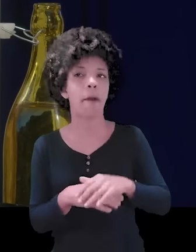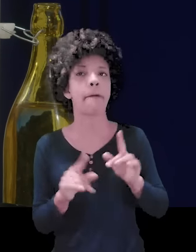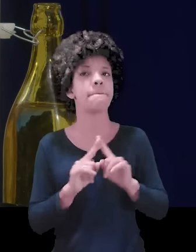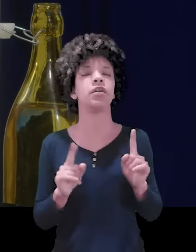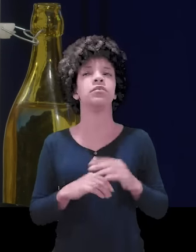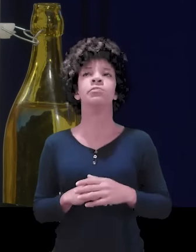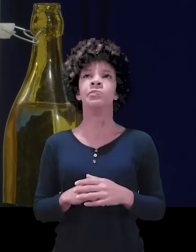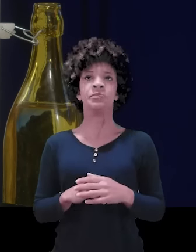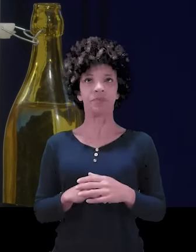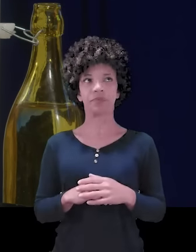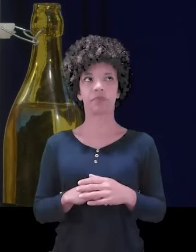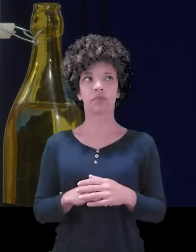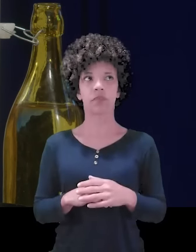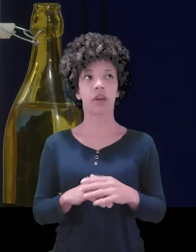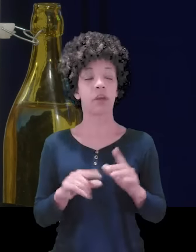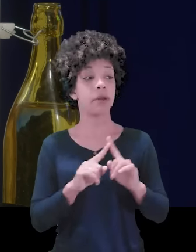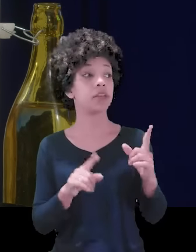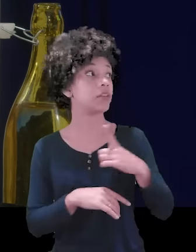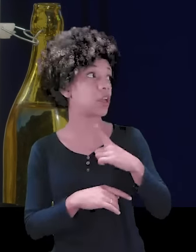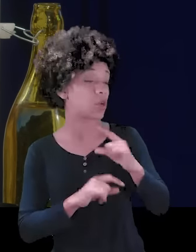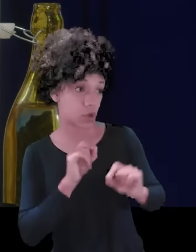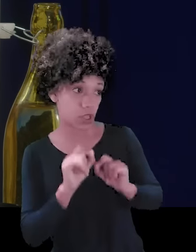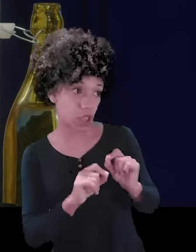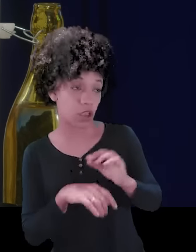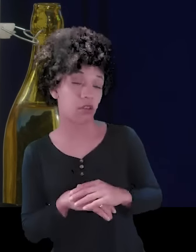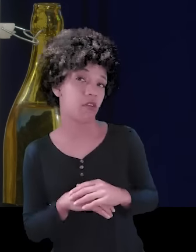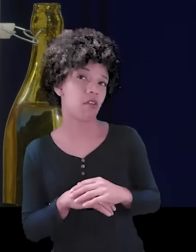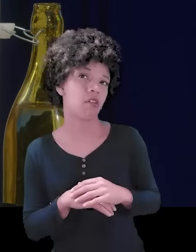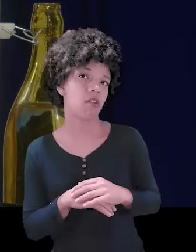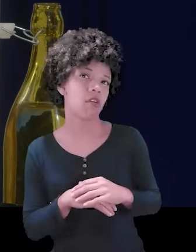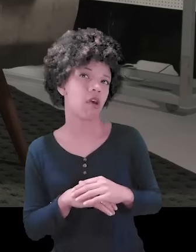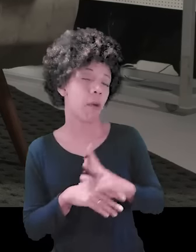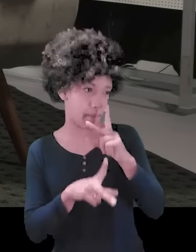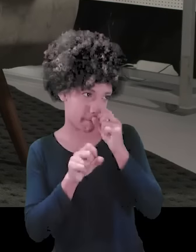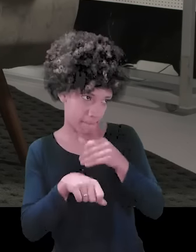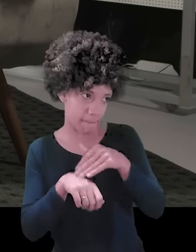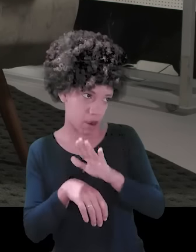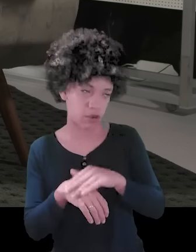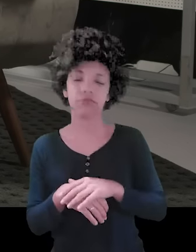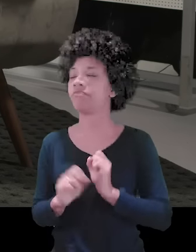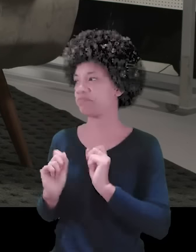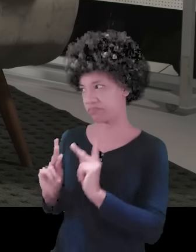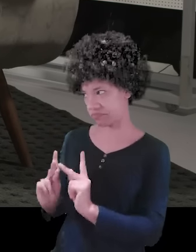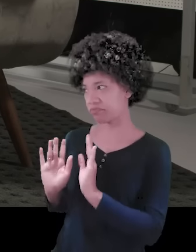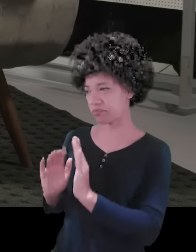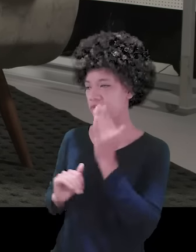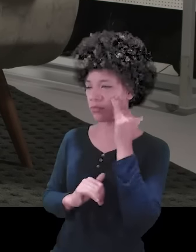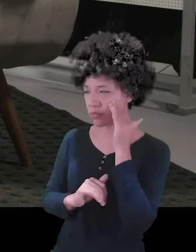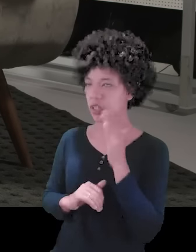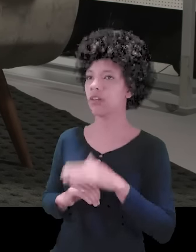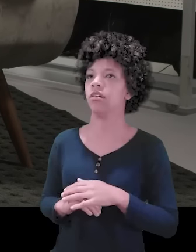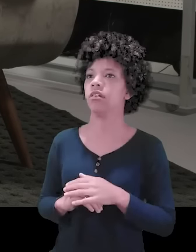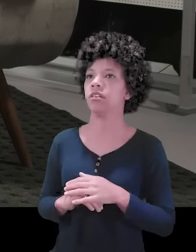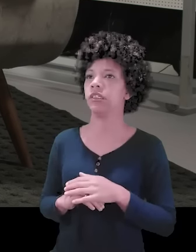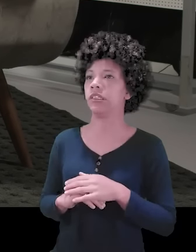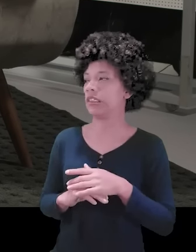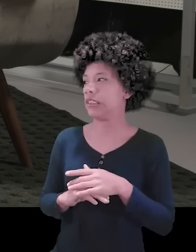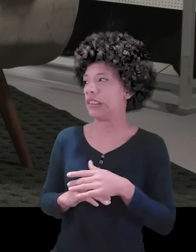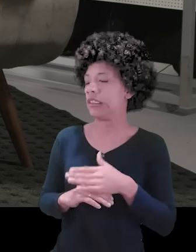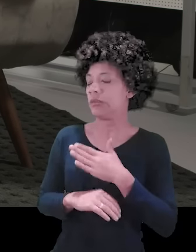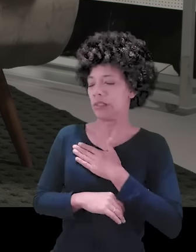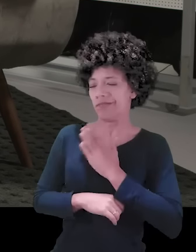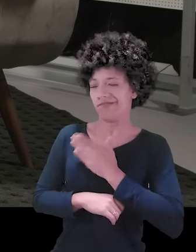é vai ter essa questão aí contar vamos lá vamos lá assunto que vai machucar